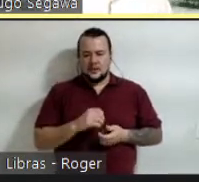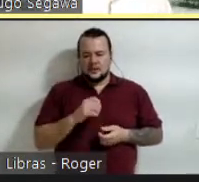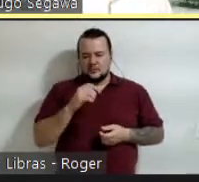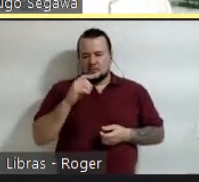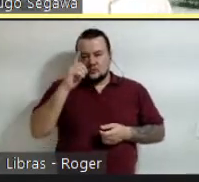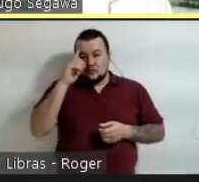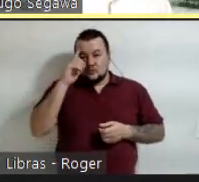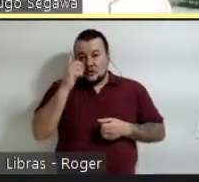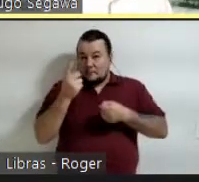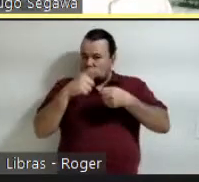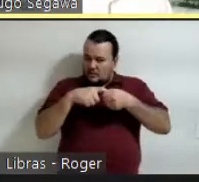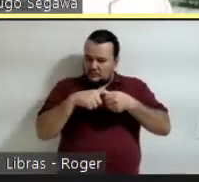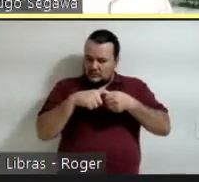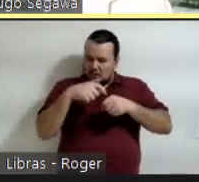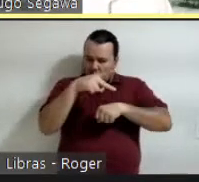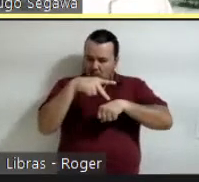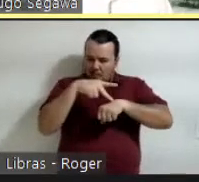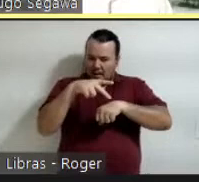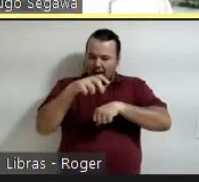Austrália,